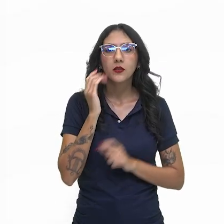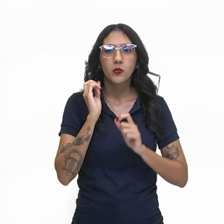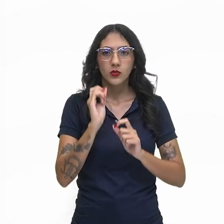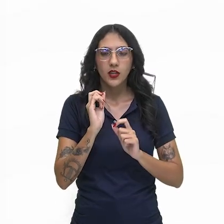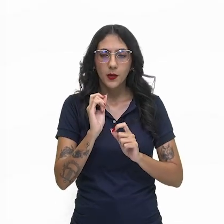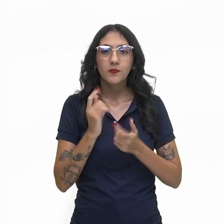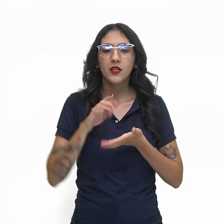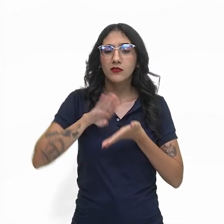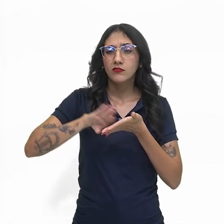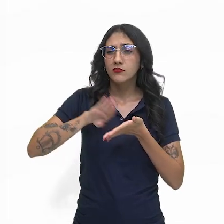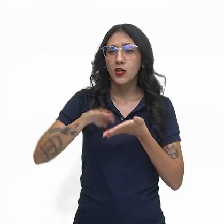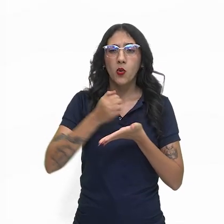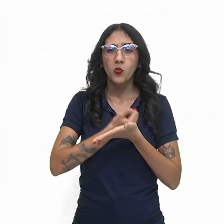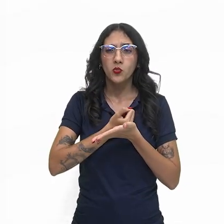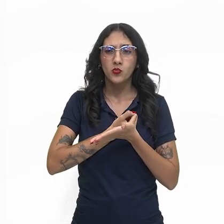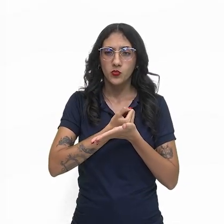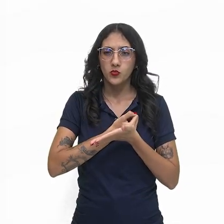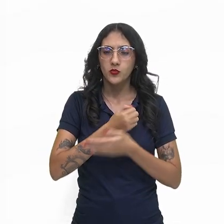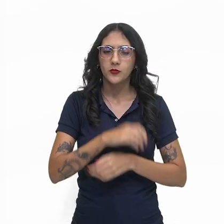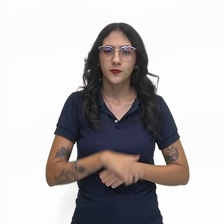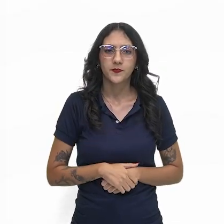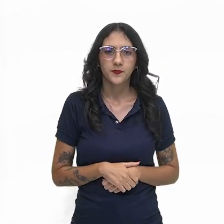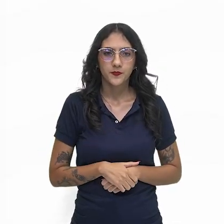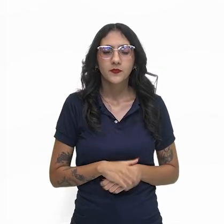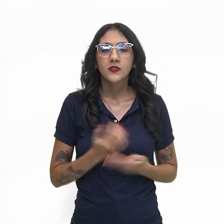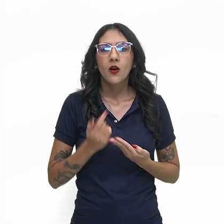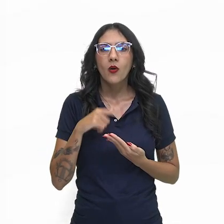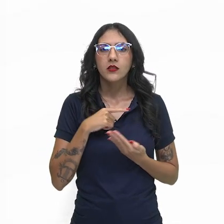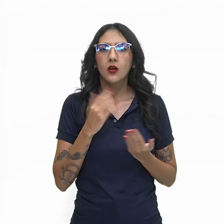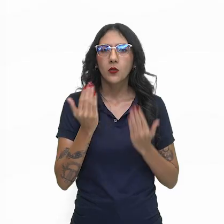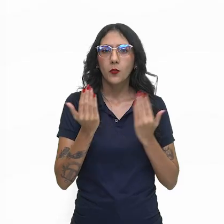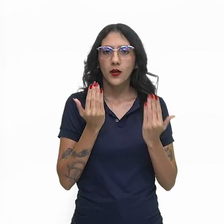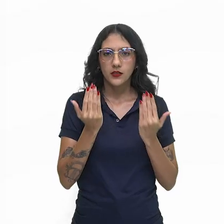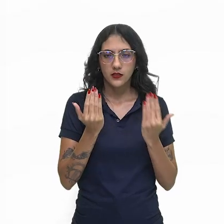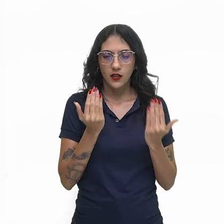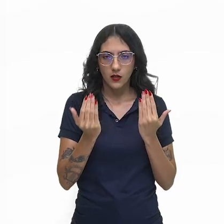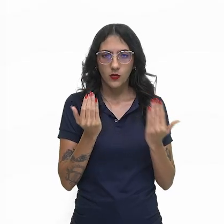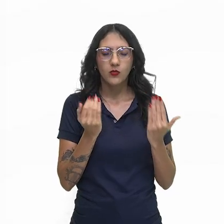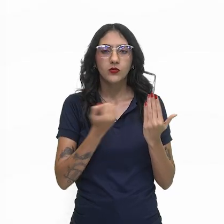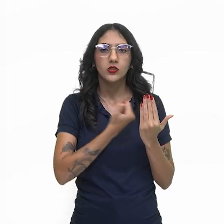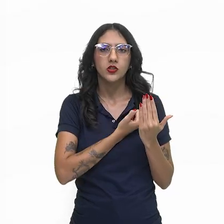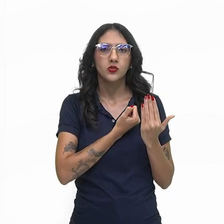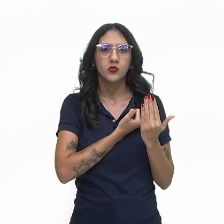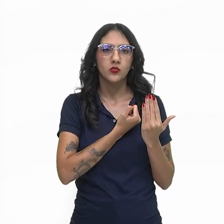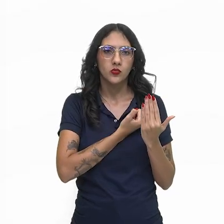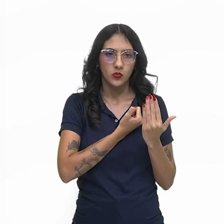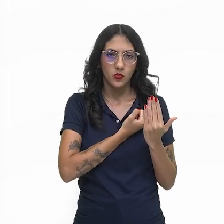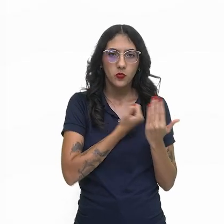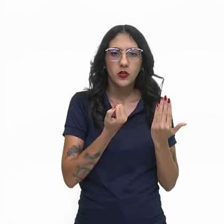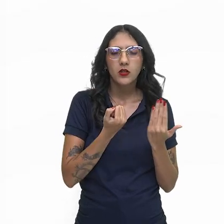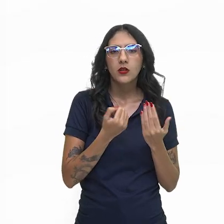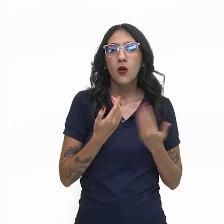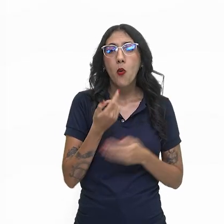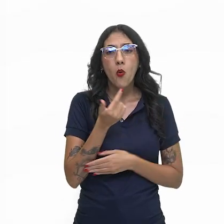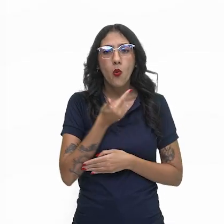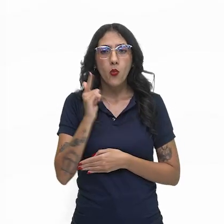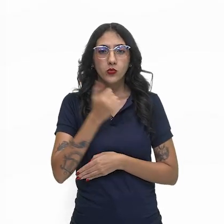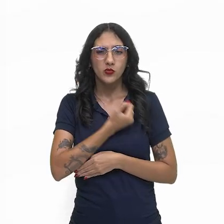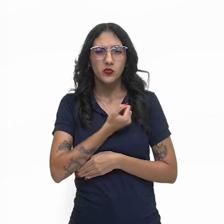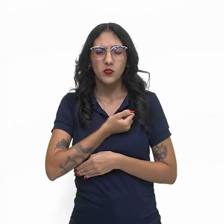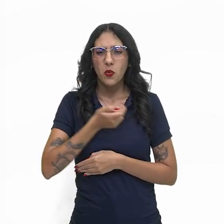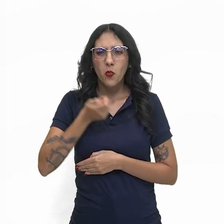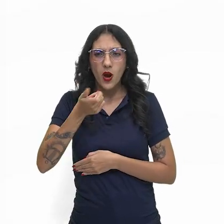menos relevantes. A relação entre o número real e o seu